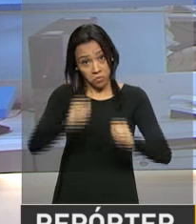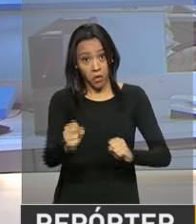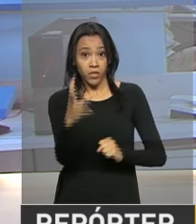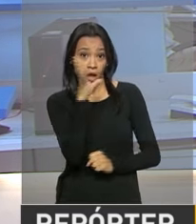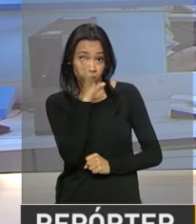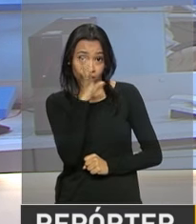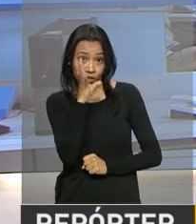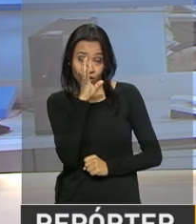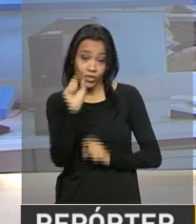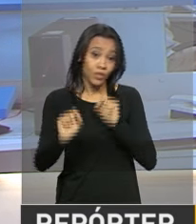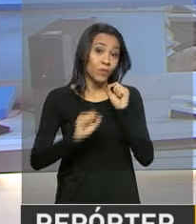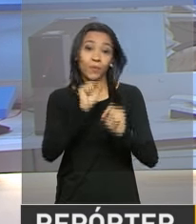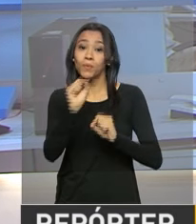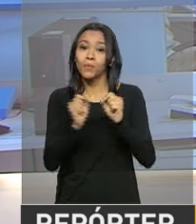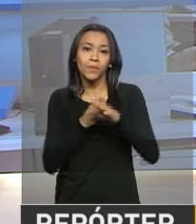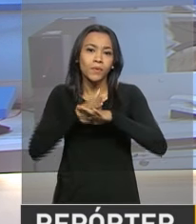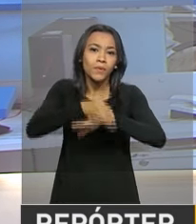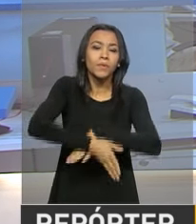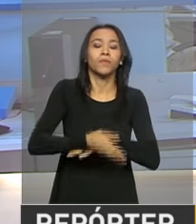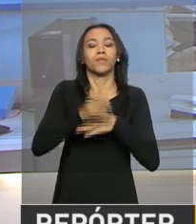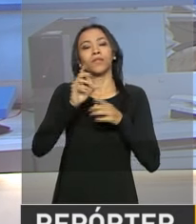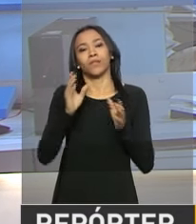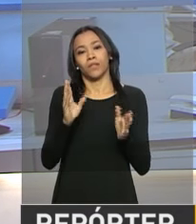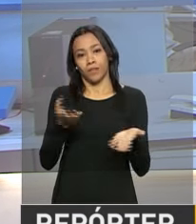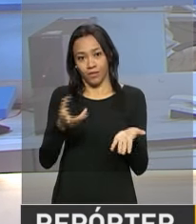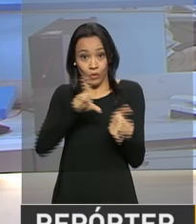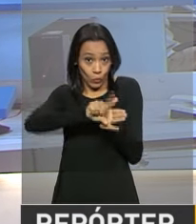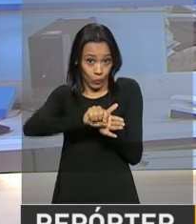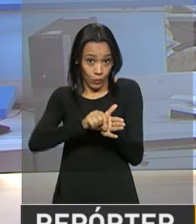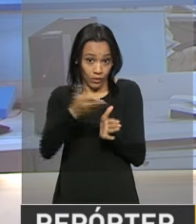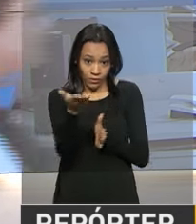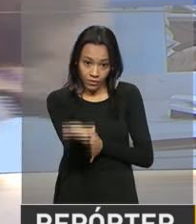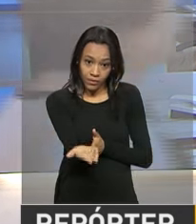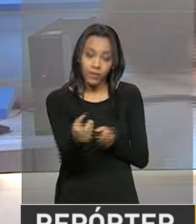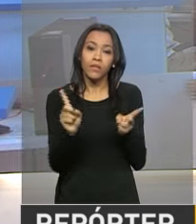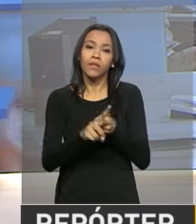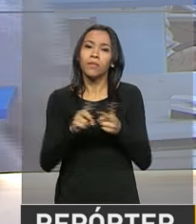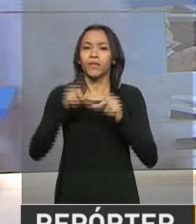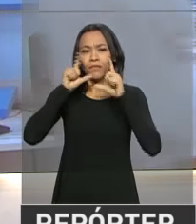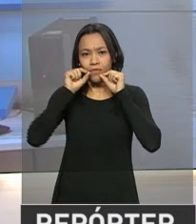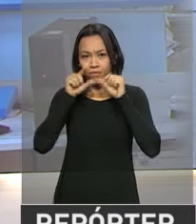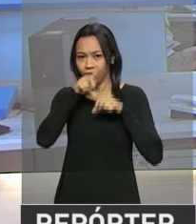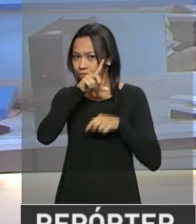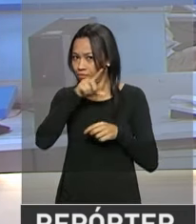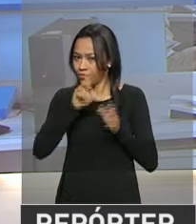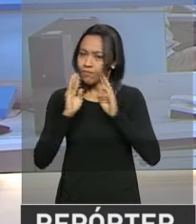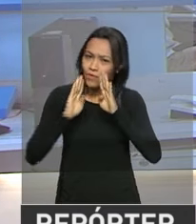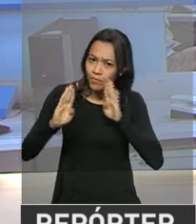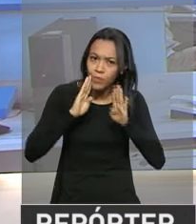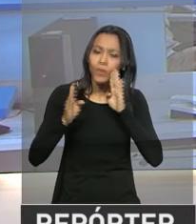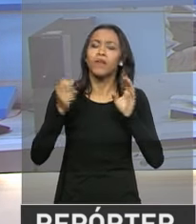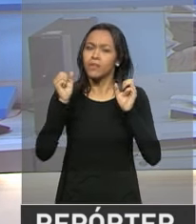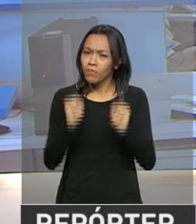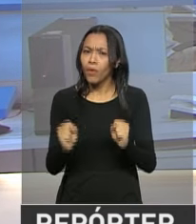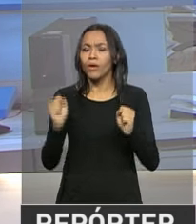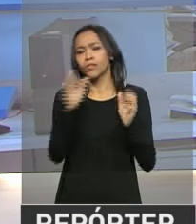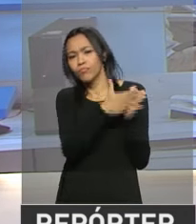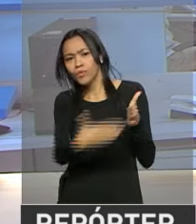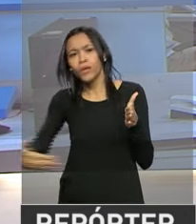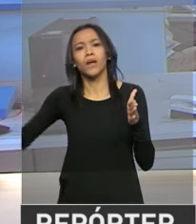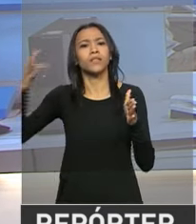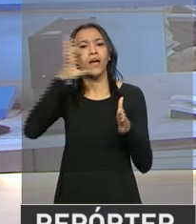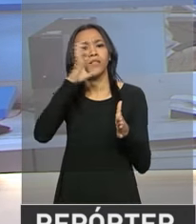novidades também em nossas redes sociais, no Twitter e no Facebook. Assista na sequência em nossa